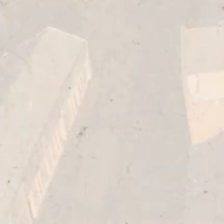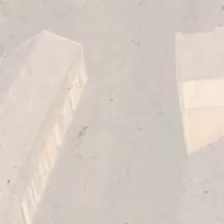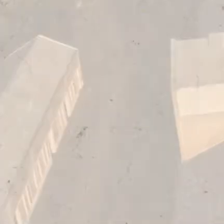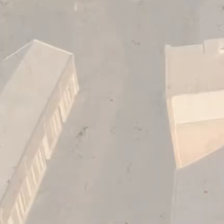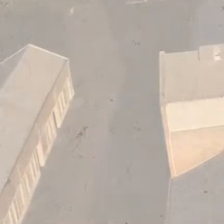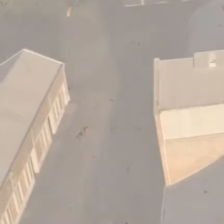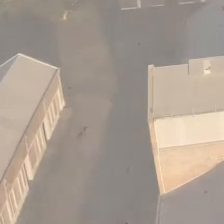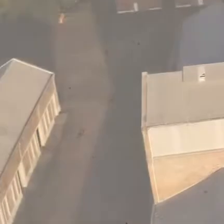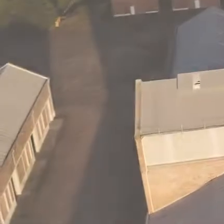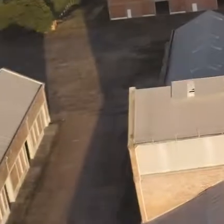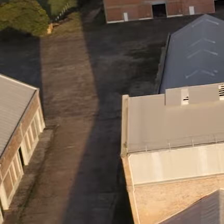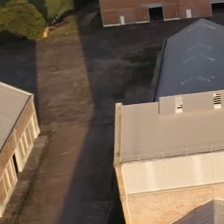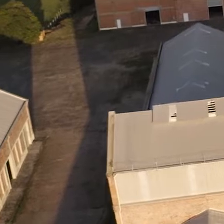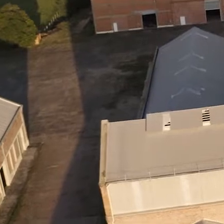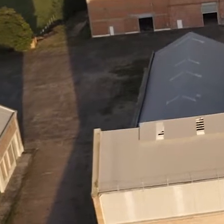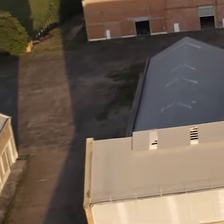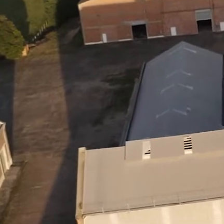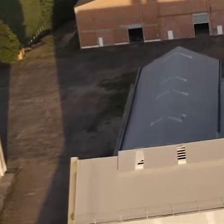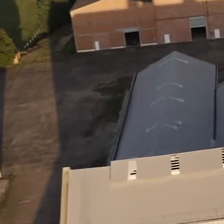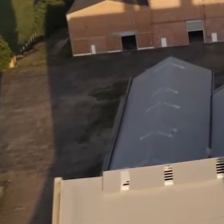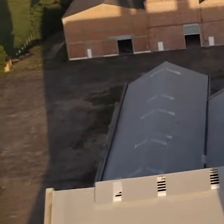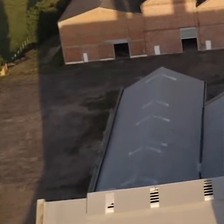Feliz. Cidade com várias árvores e um rio.